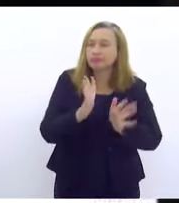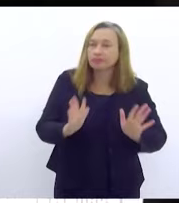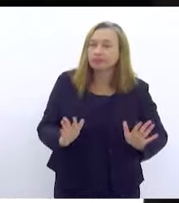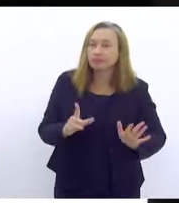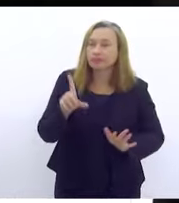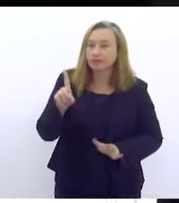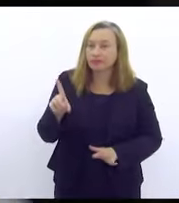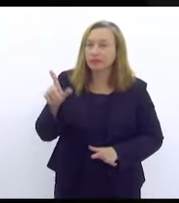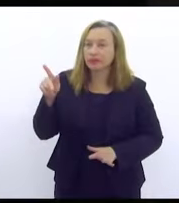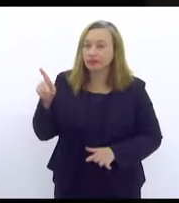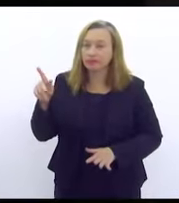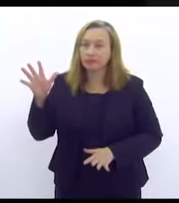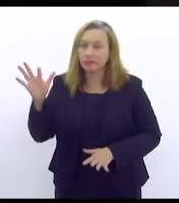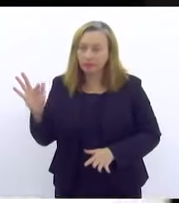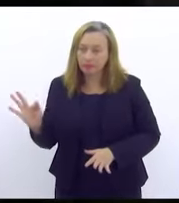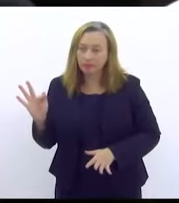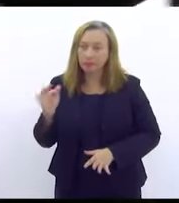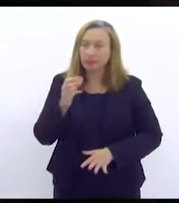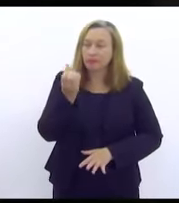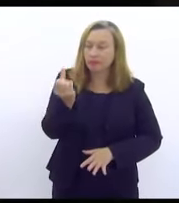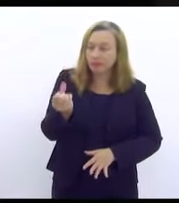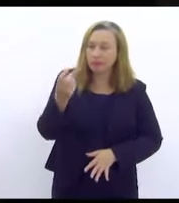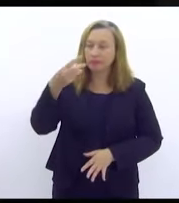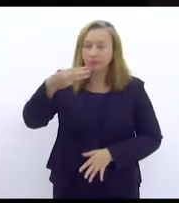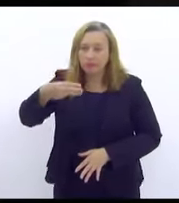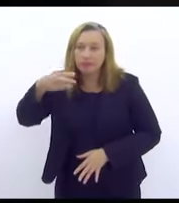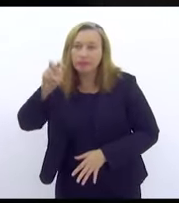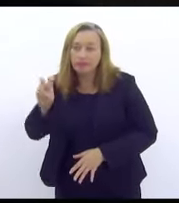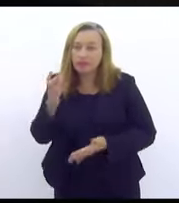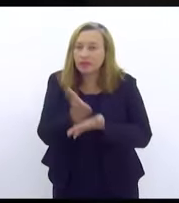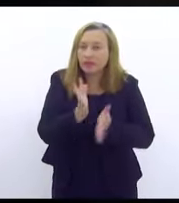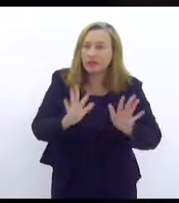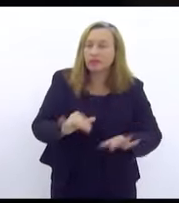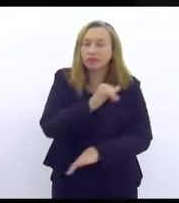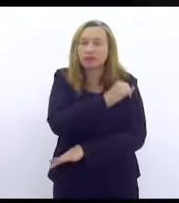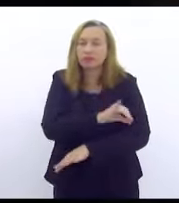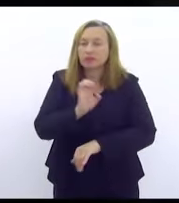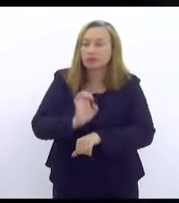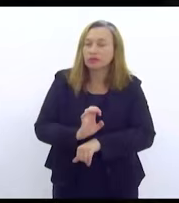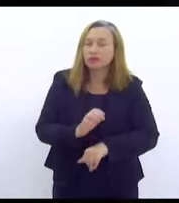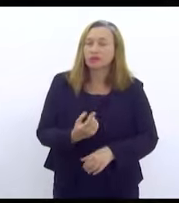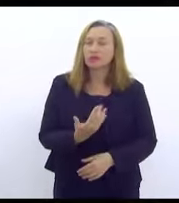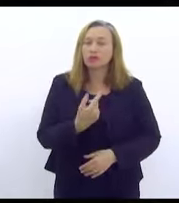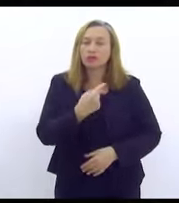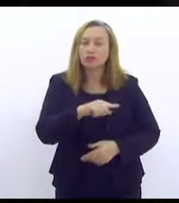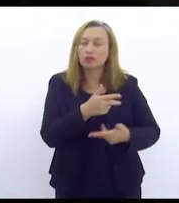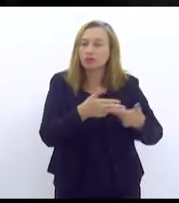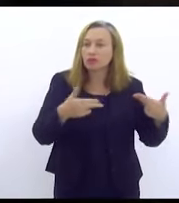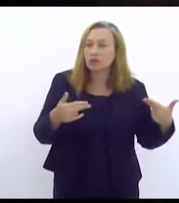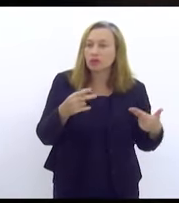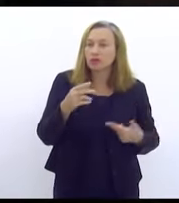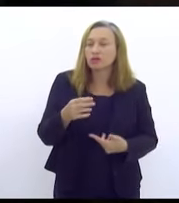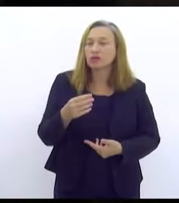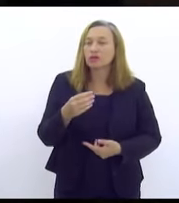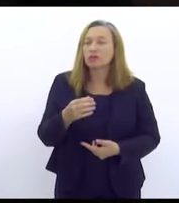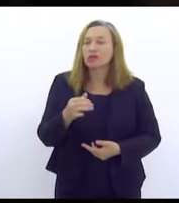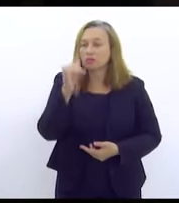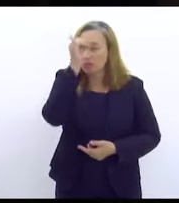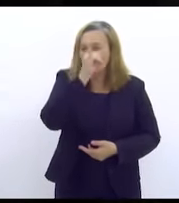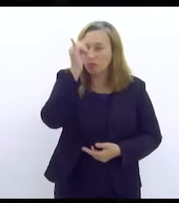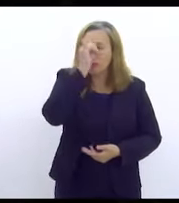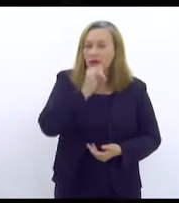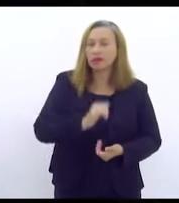DPF 635, que está acabando com o Estado do Rio. O resto é tudo falácia, tia Ju. Tudo falácia.